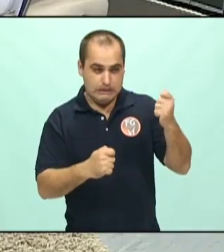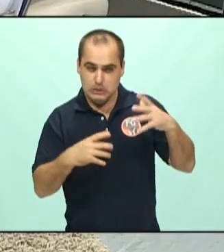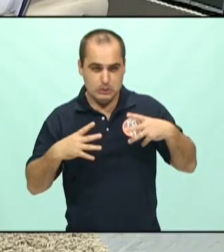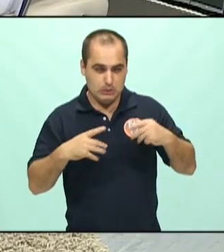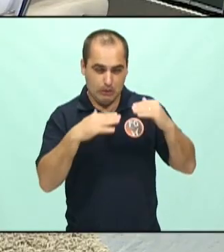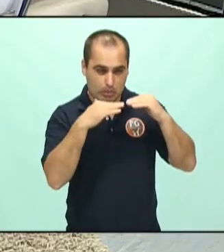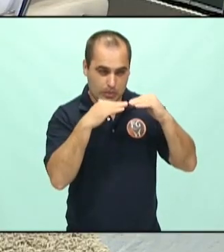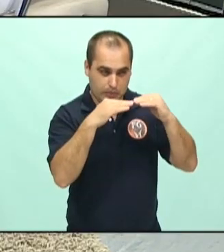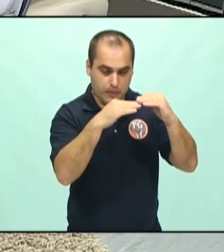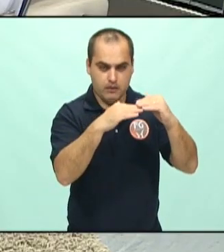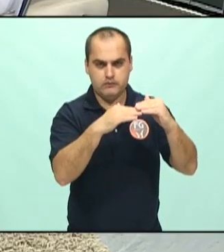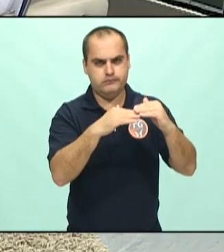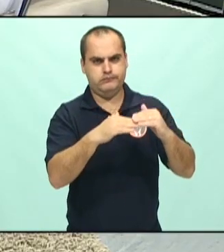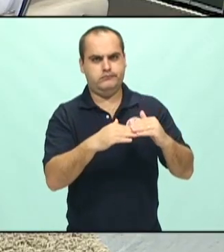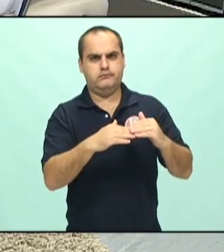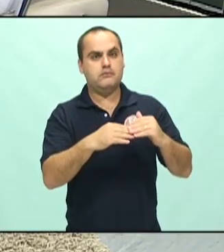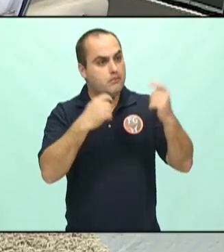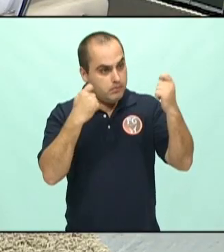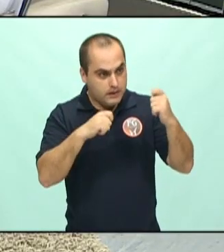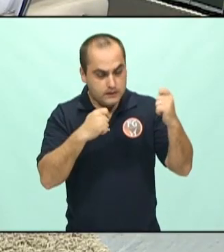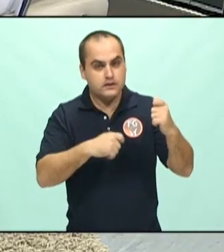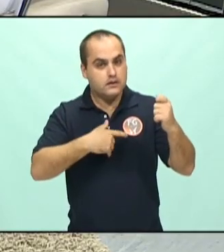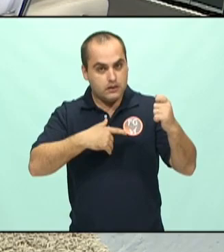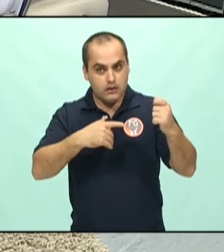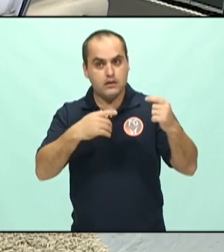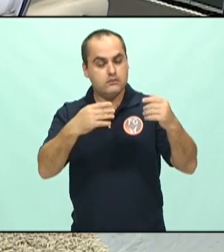há o contraditório